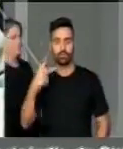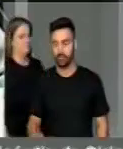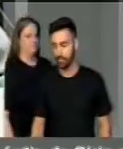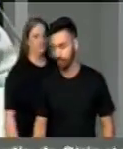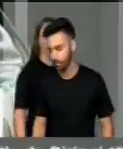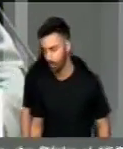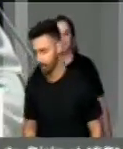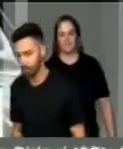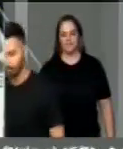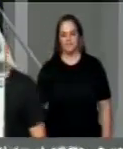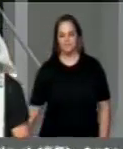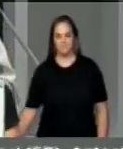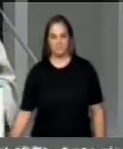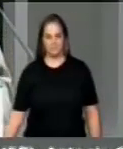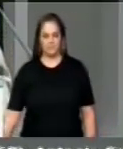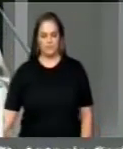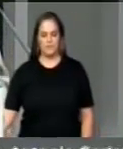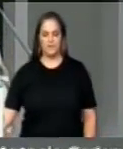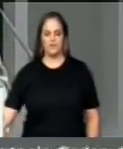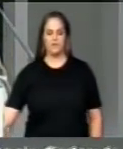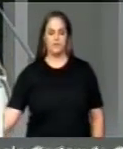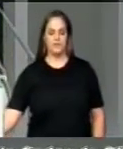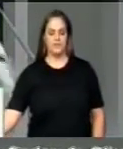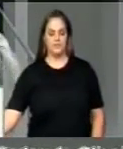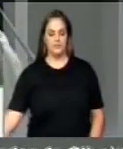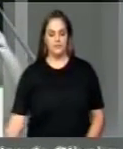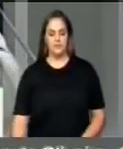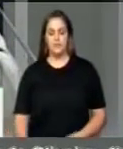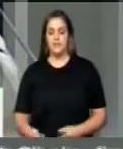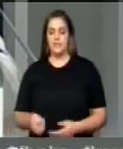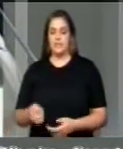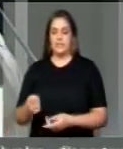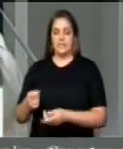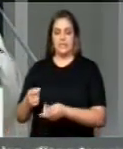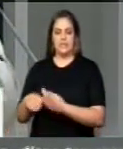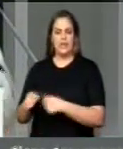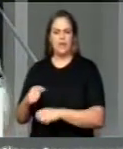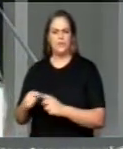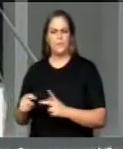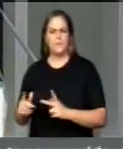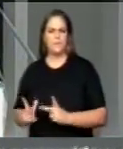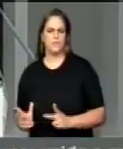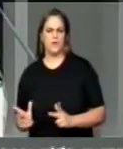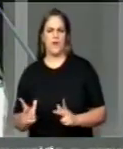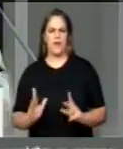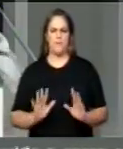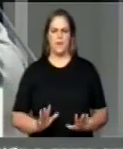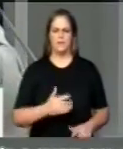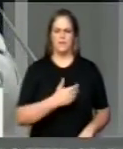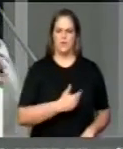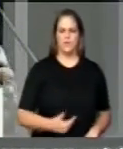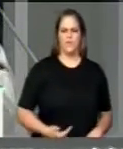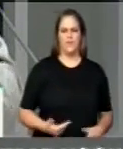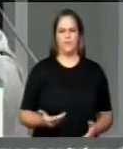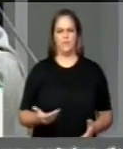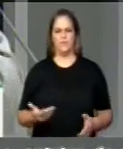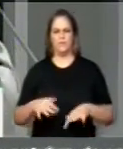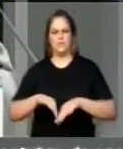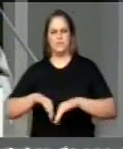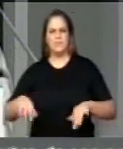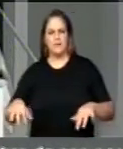onde a fronteira absolutamente necessária entre o negócio privado e o interesse público